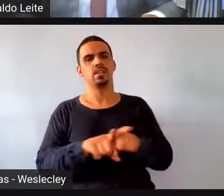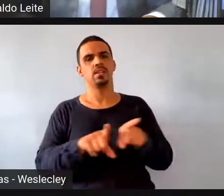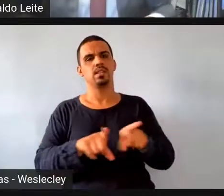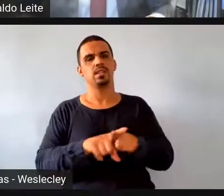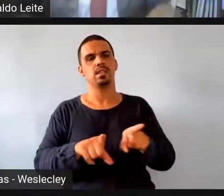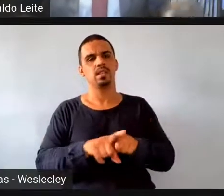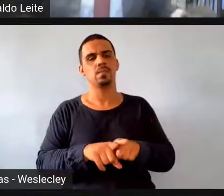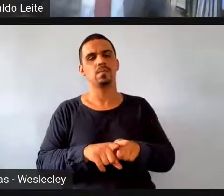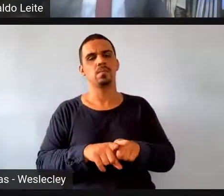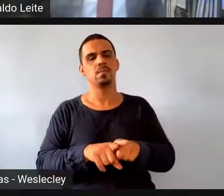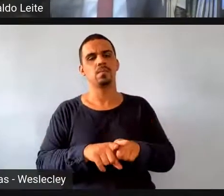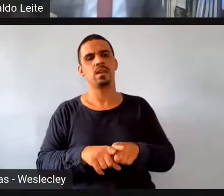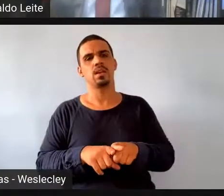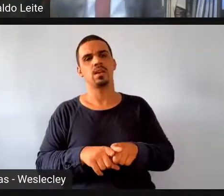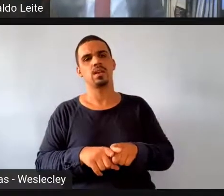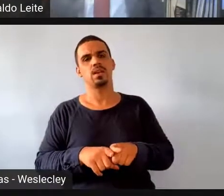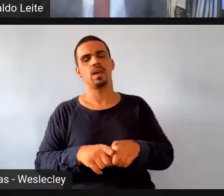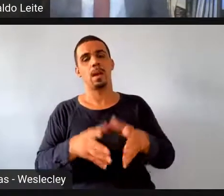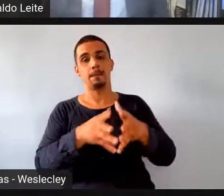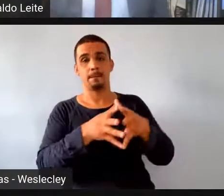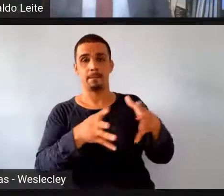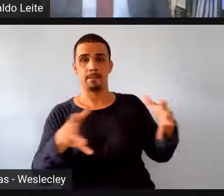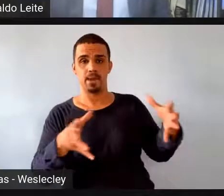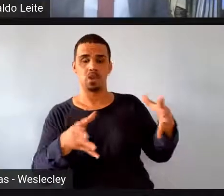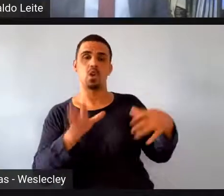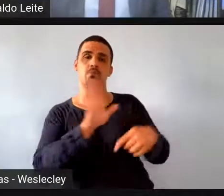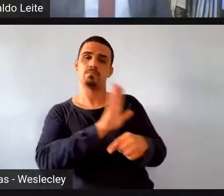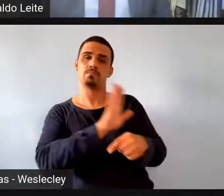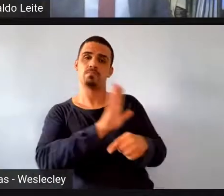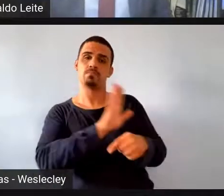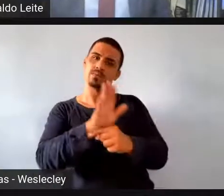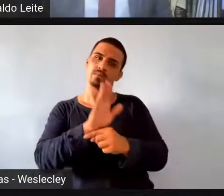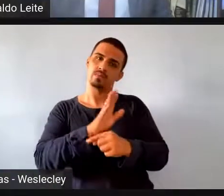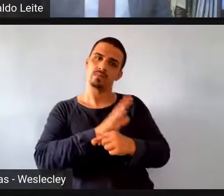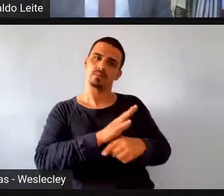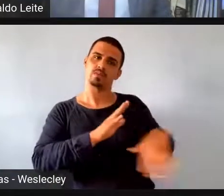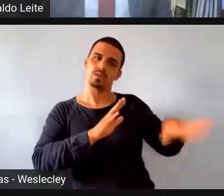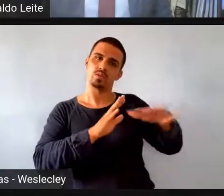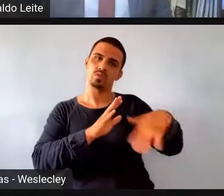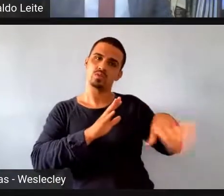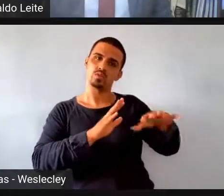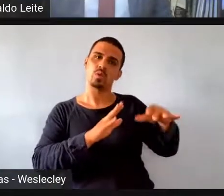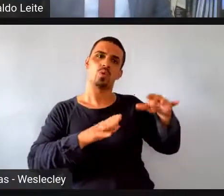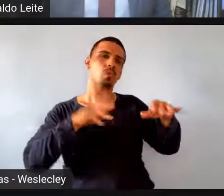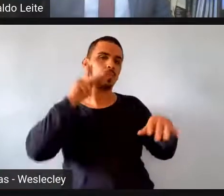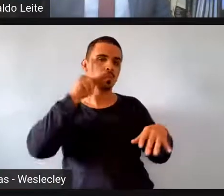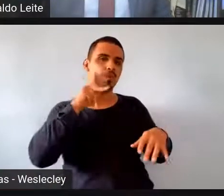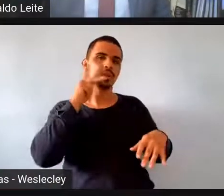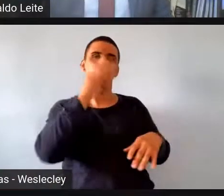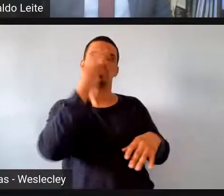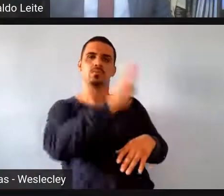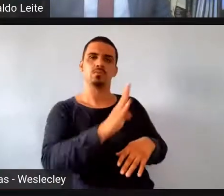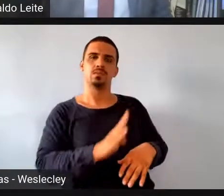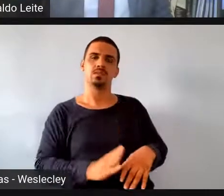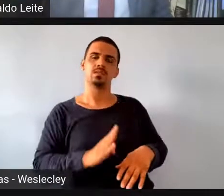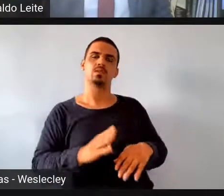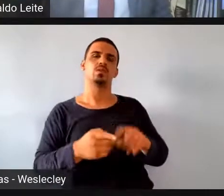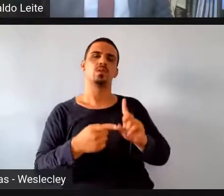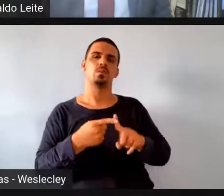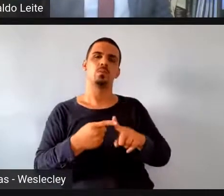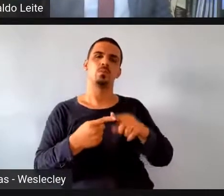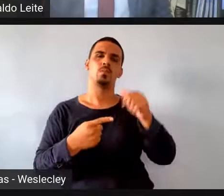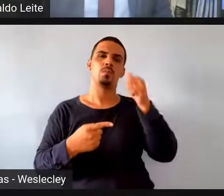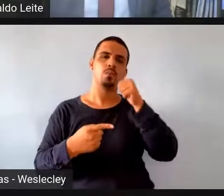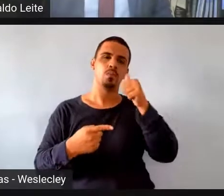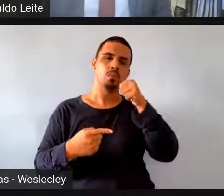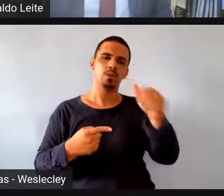como você contemplar aí essas maiorias inferiorizadas aí no jogo político brasileiro,